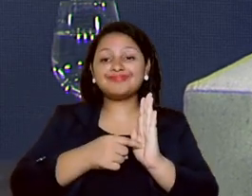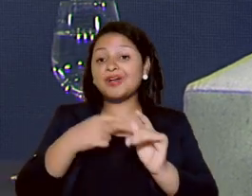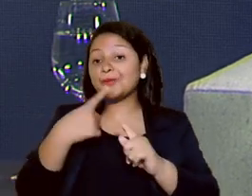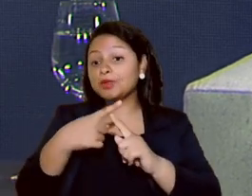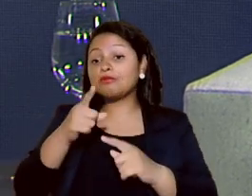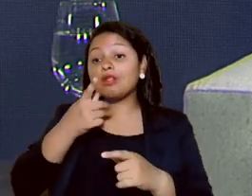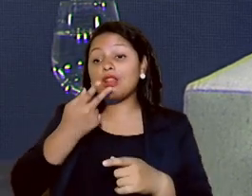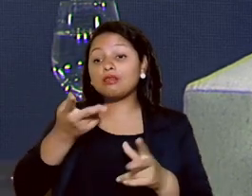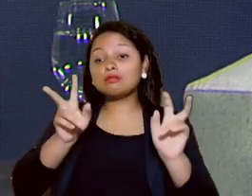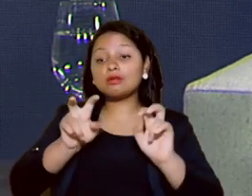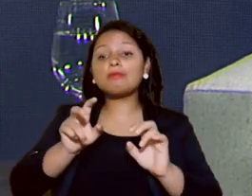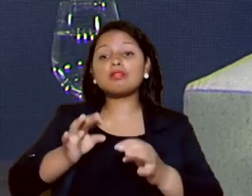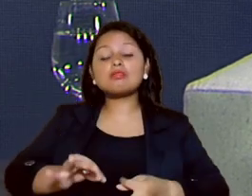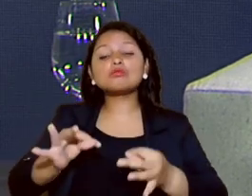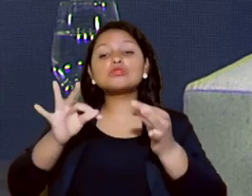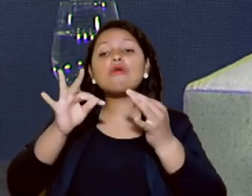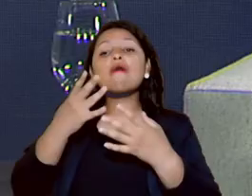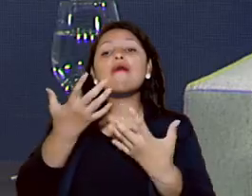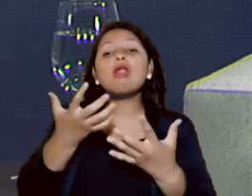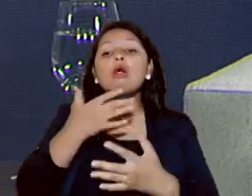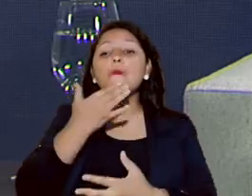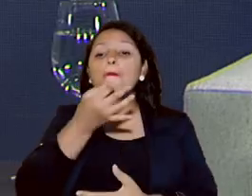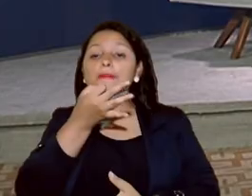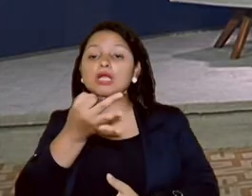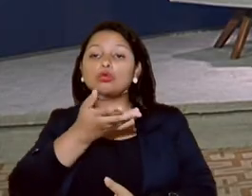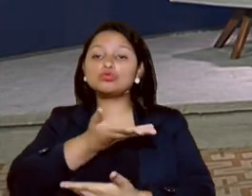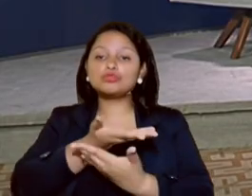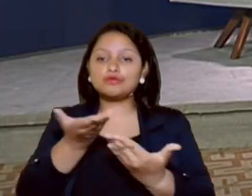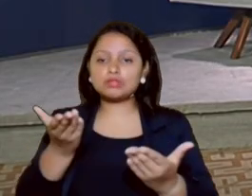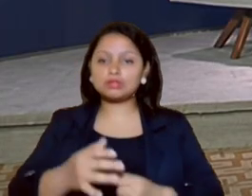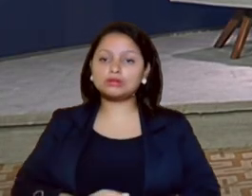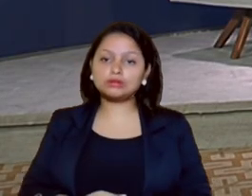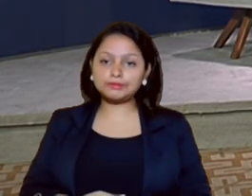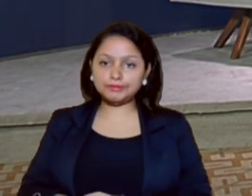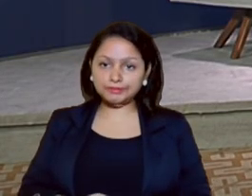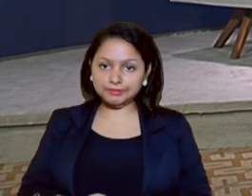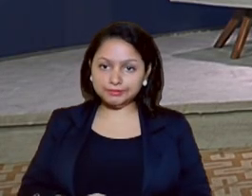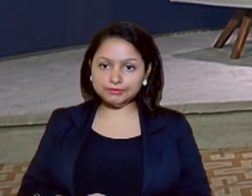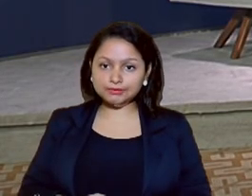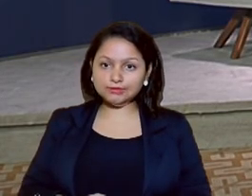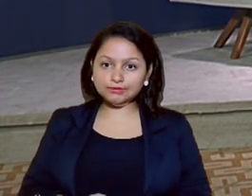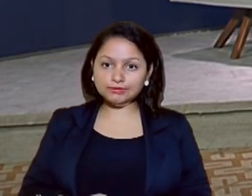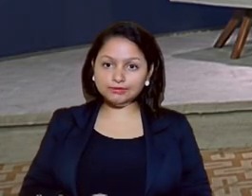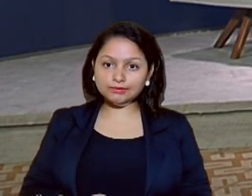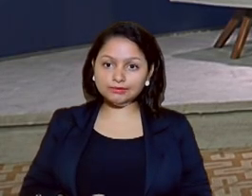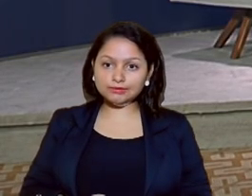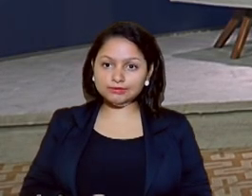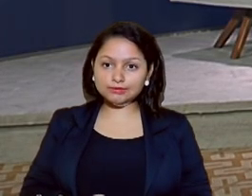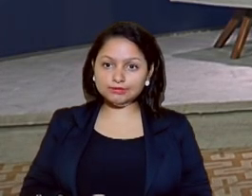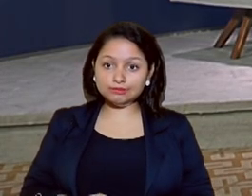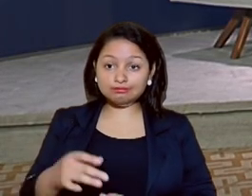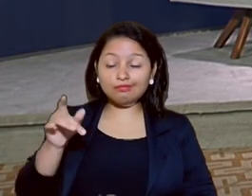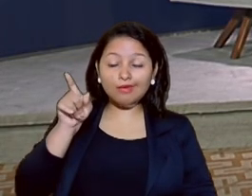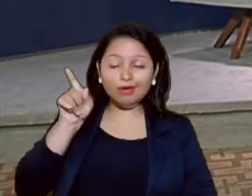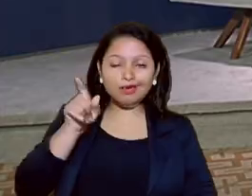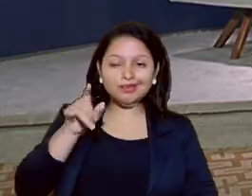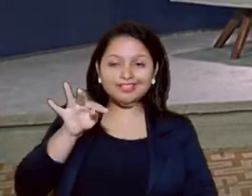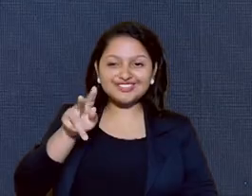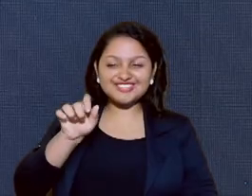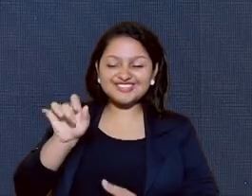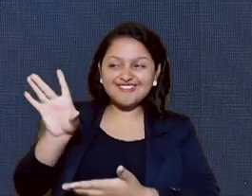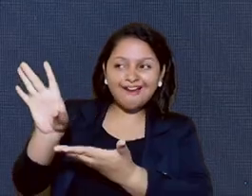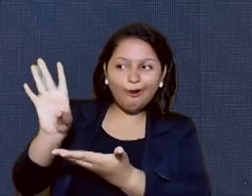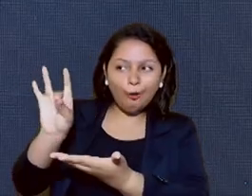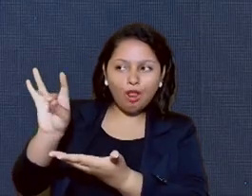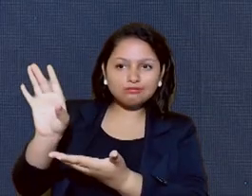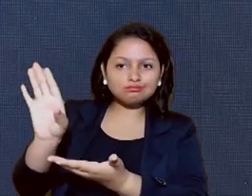queria que vocês dessem um pouquinho de cor do que que vocês têm visto aí eu vou pegar cola aqui do meu amigo ser fatia e acabou de Deu vários